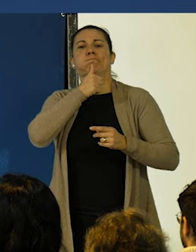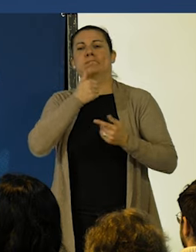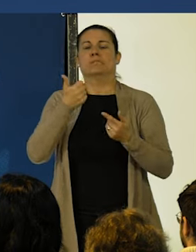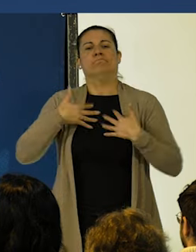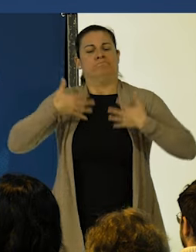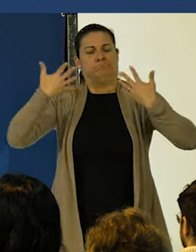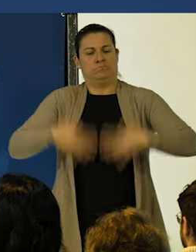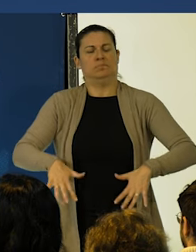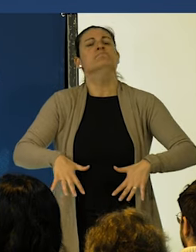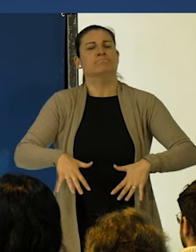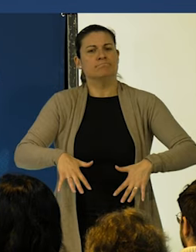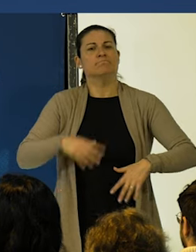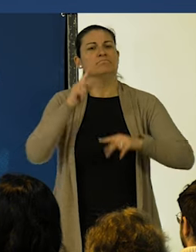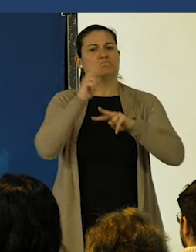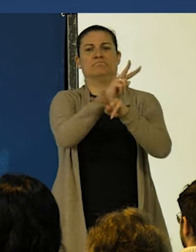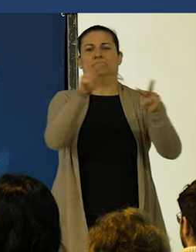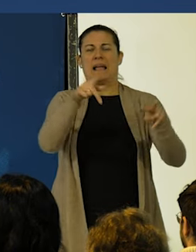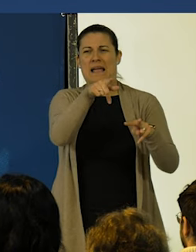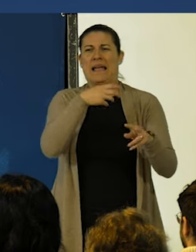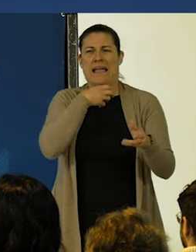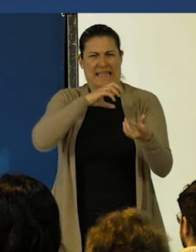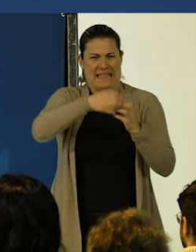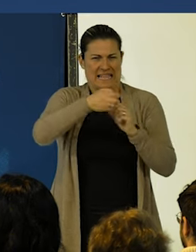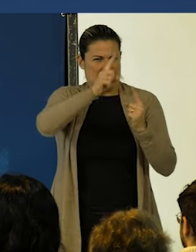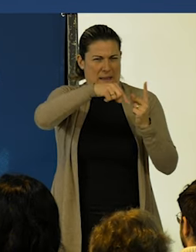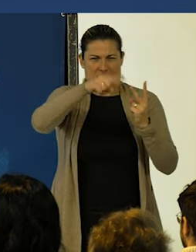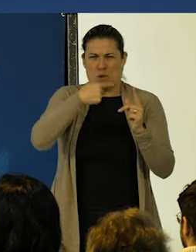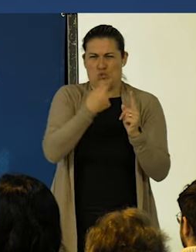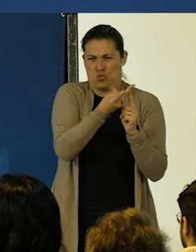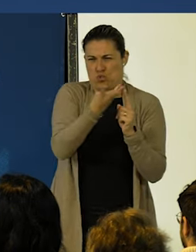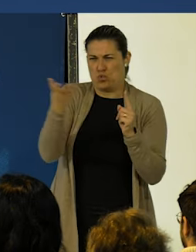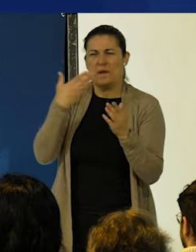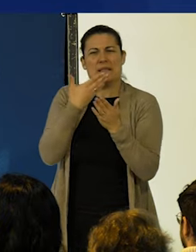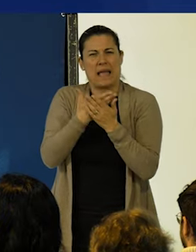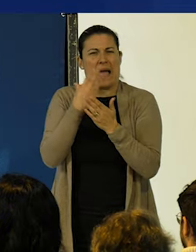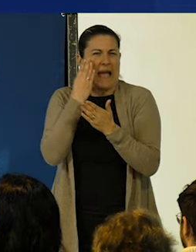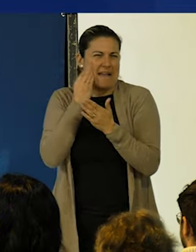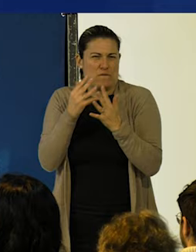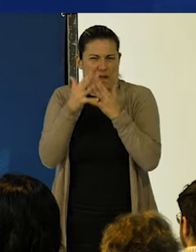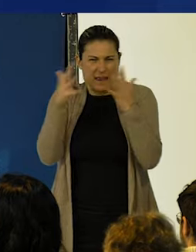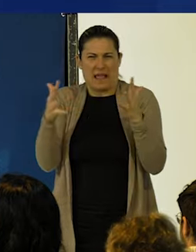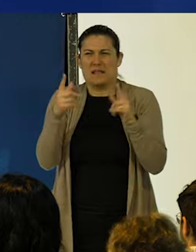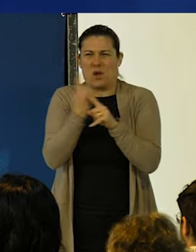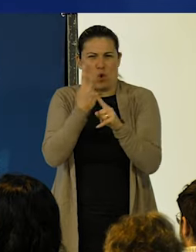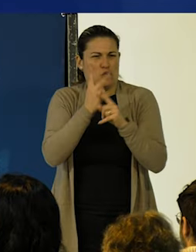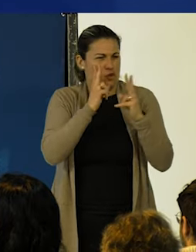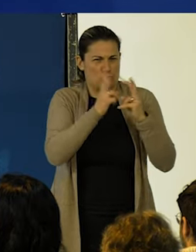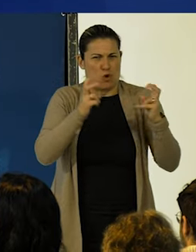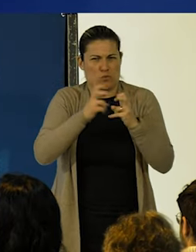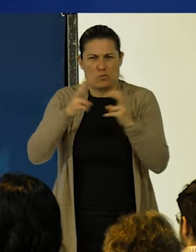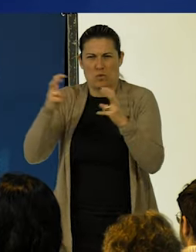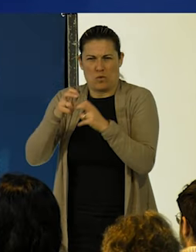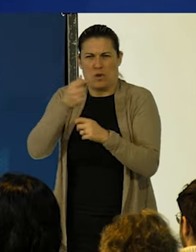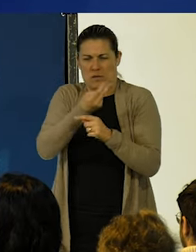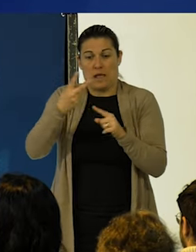demitiu-se perante um país que acumula crise atrás de crise e envergonhado por tantos escândalos ao longo de